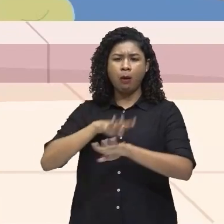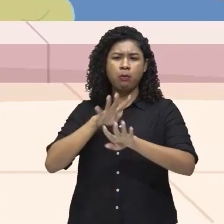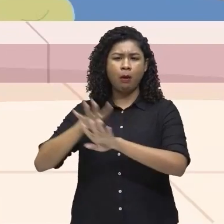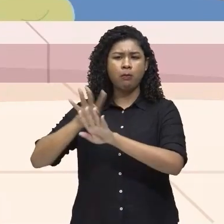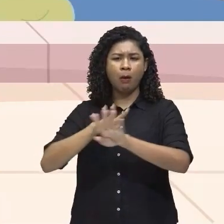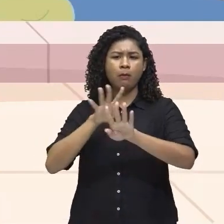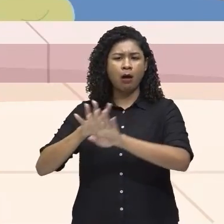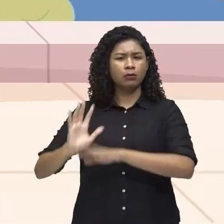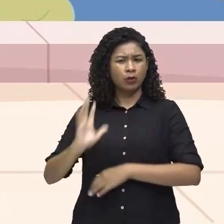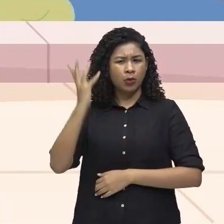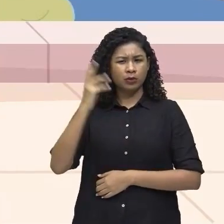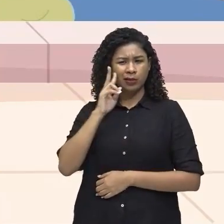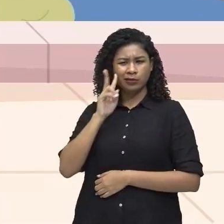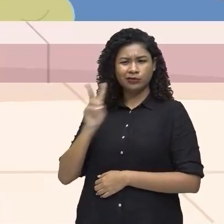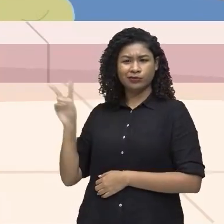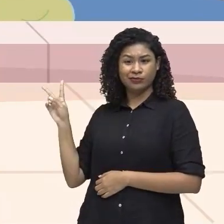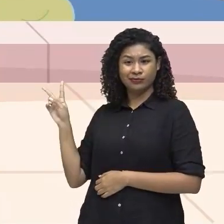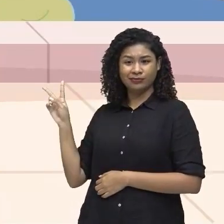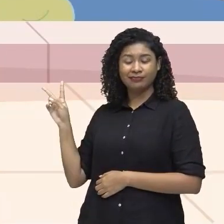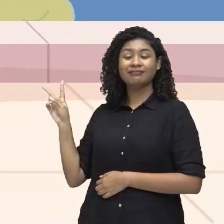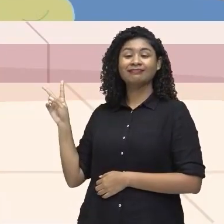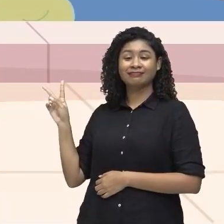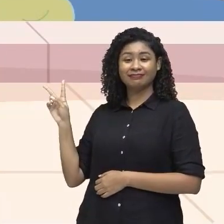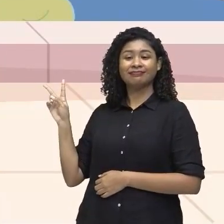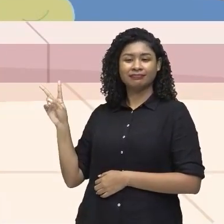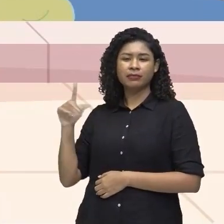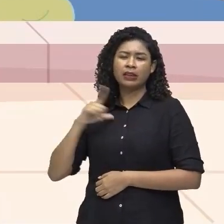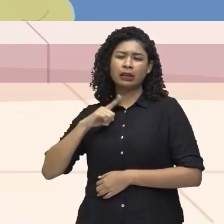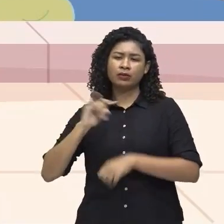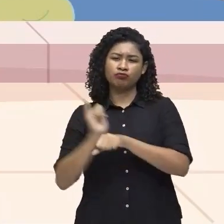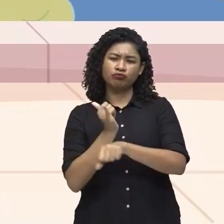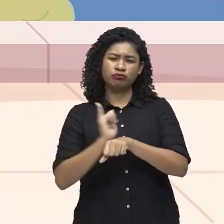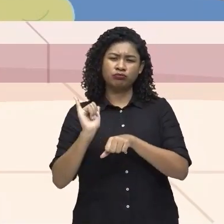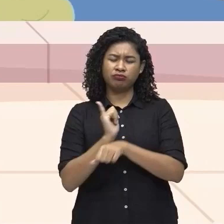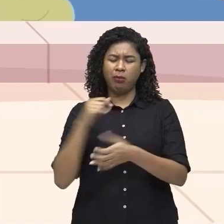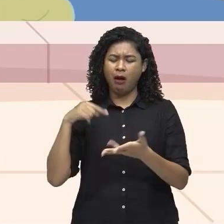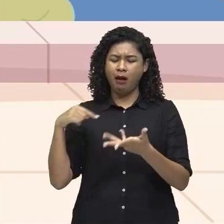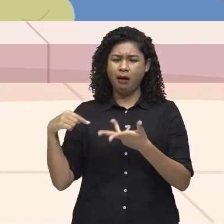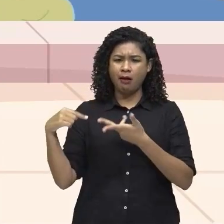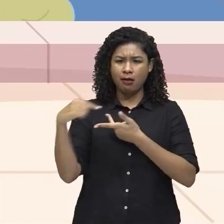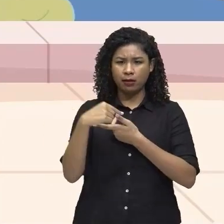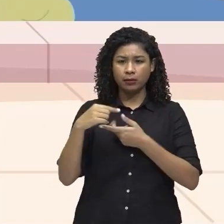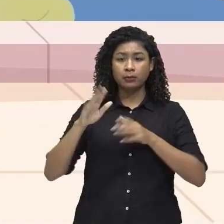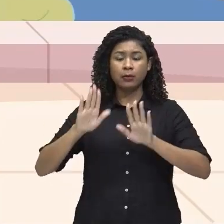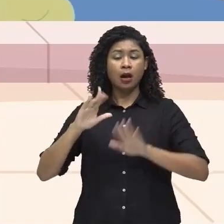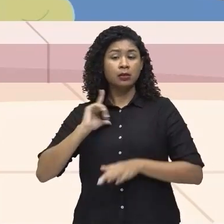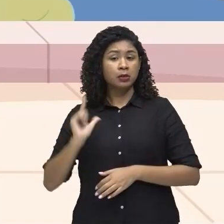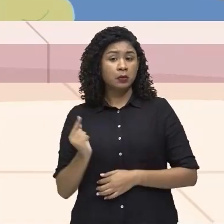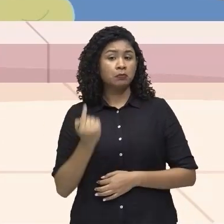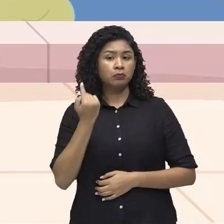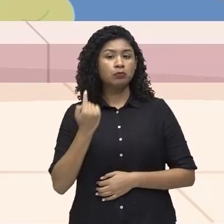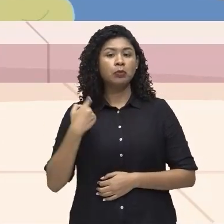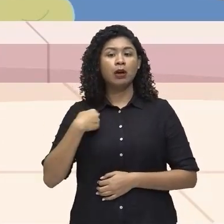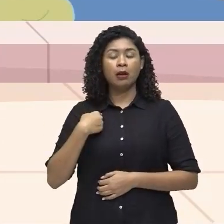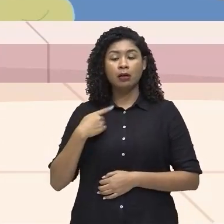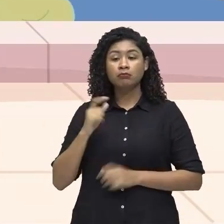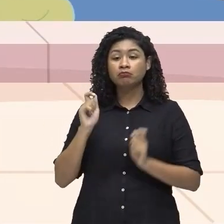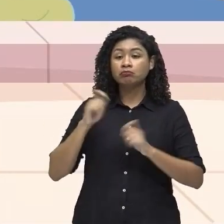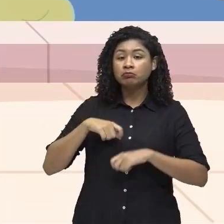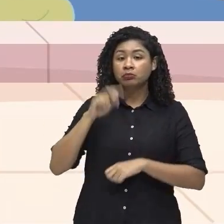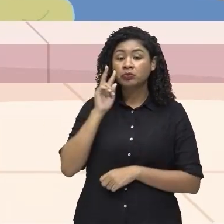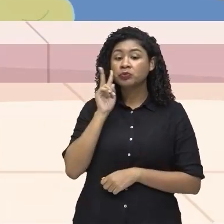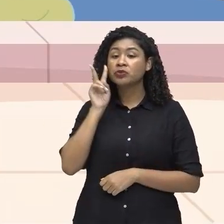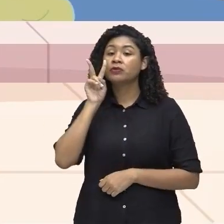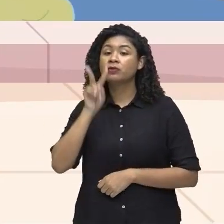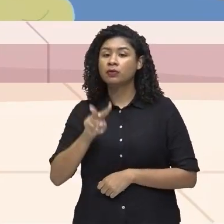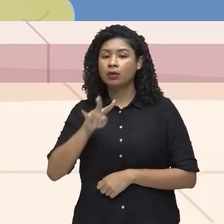está acontecendo ali atrás? Pois é, nós temos vários métodos. Uma delas é simplesmente a observação numa malha que a